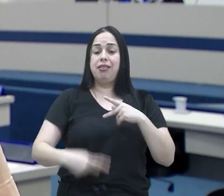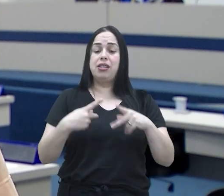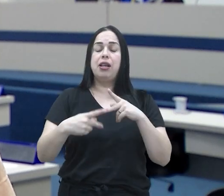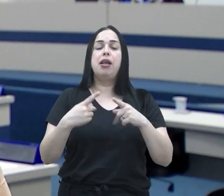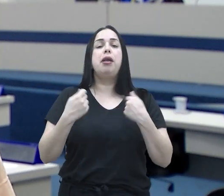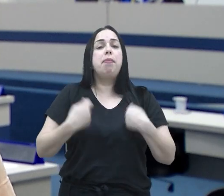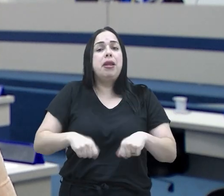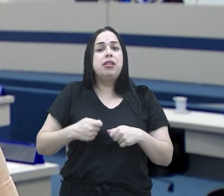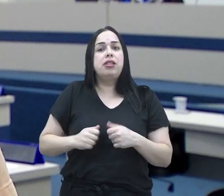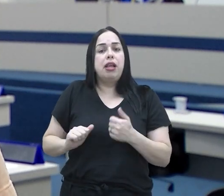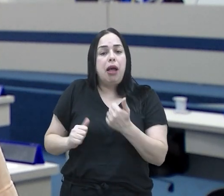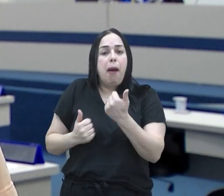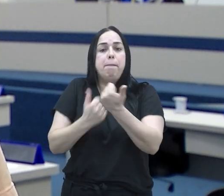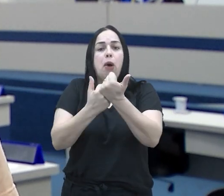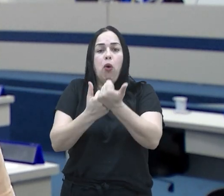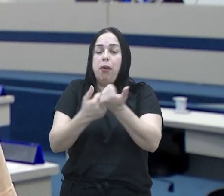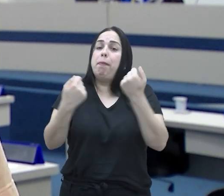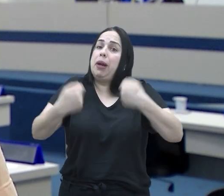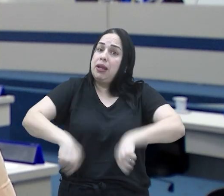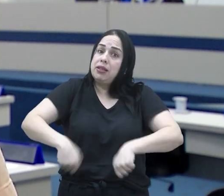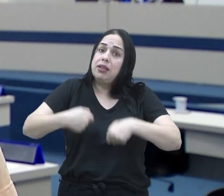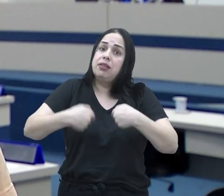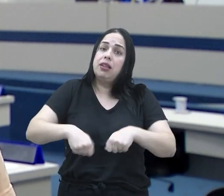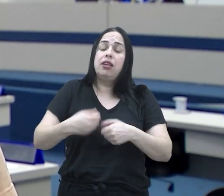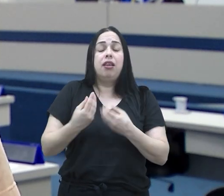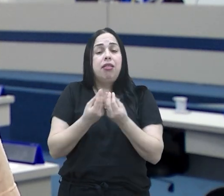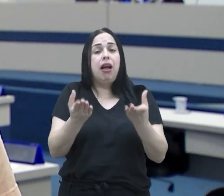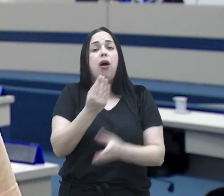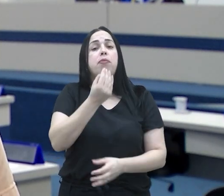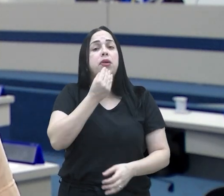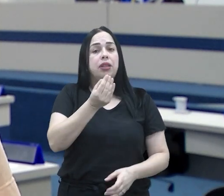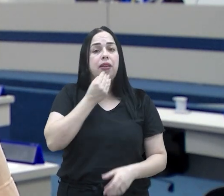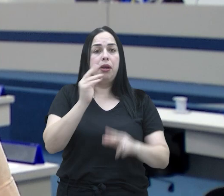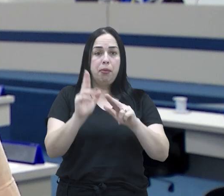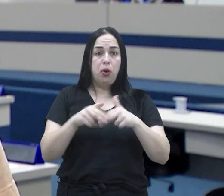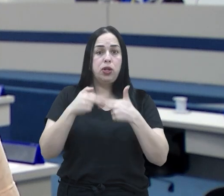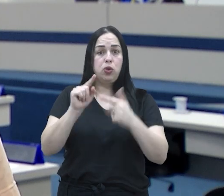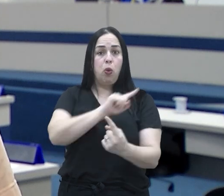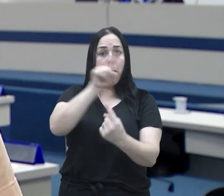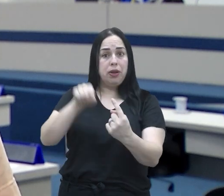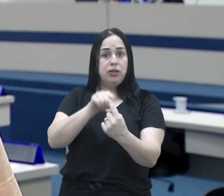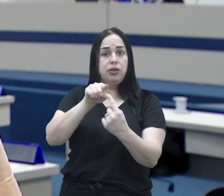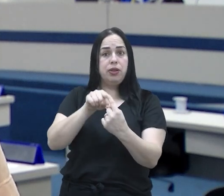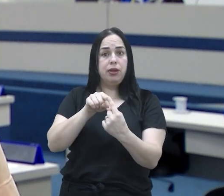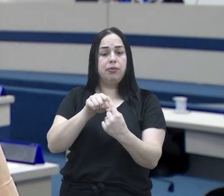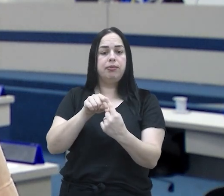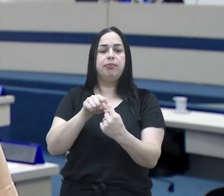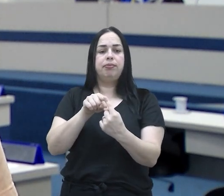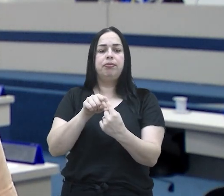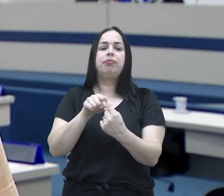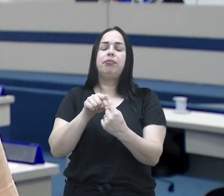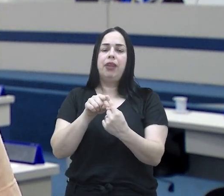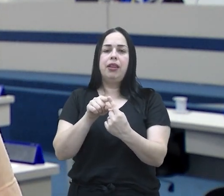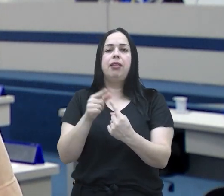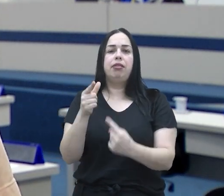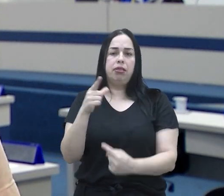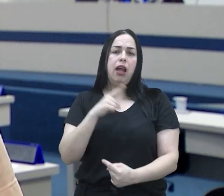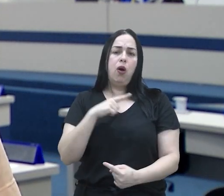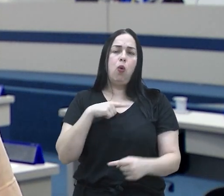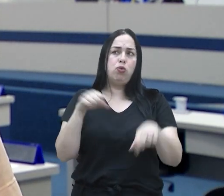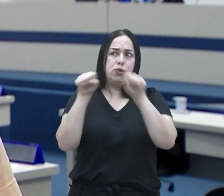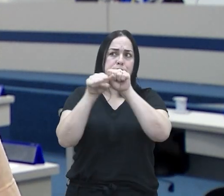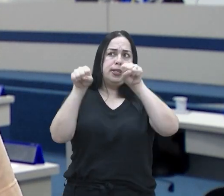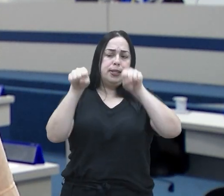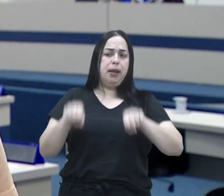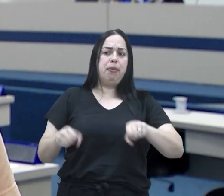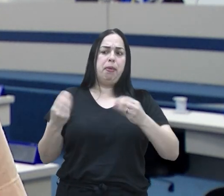e eles precisam ter esse acompanhamento, precisa ter essa oportunidade. Então o objetivo é com isso eles terem um banco